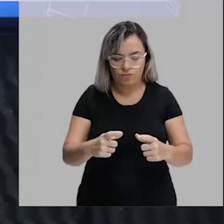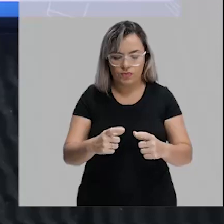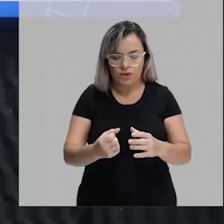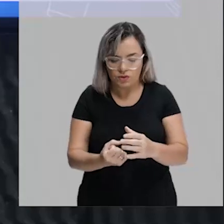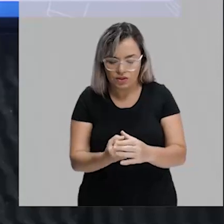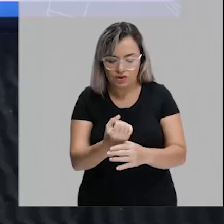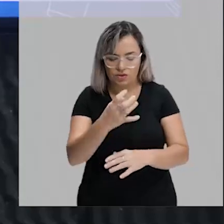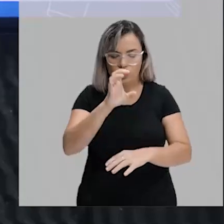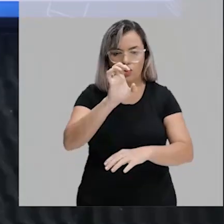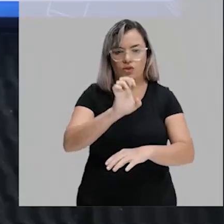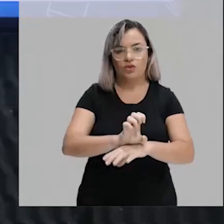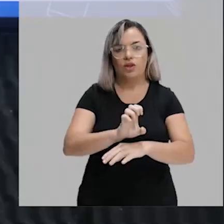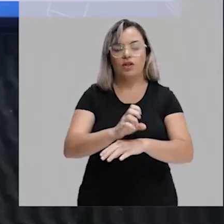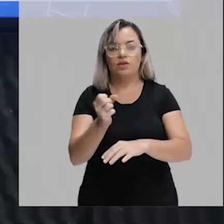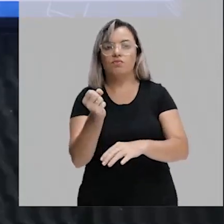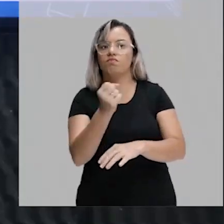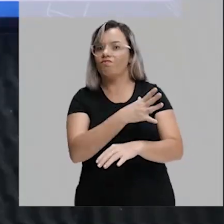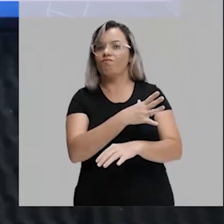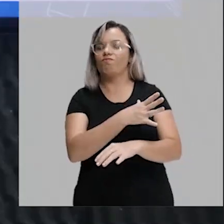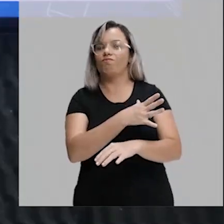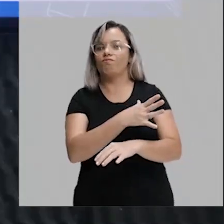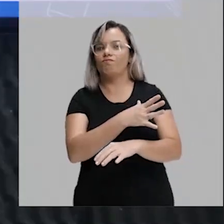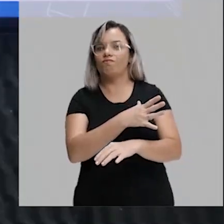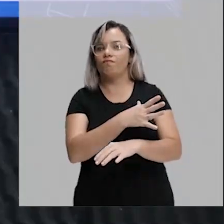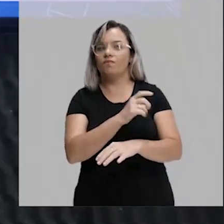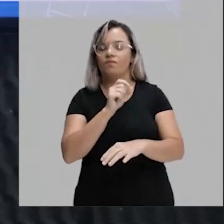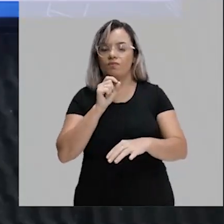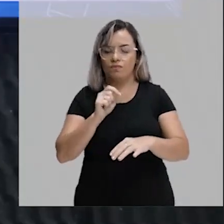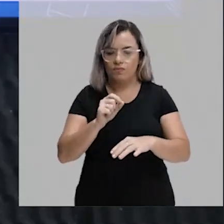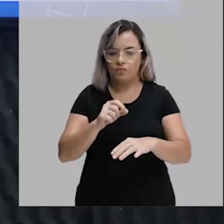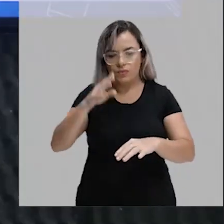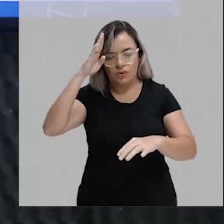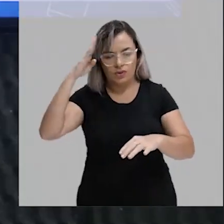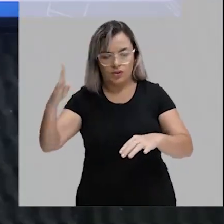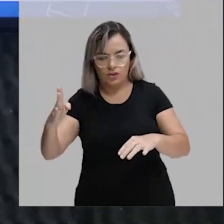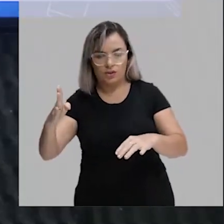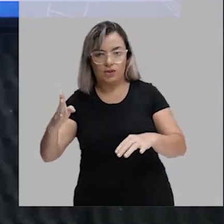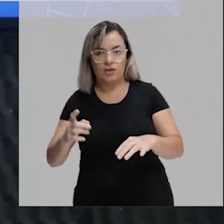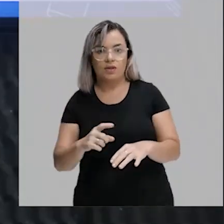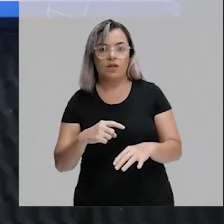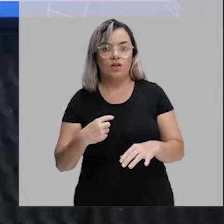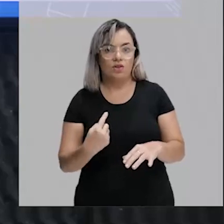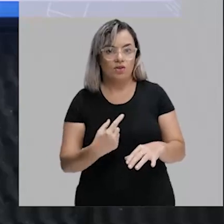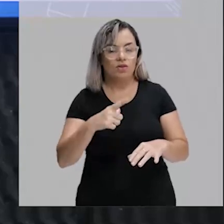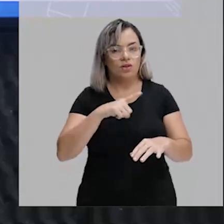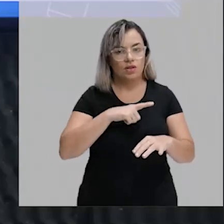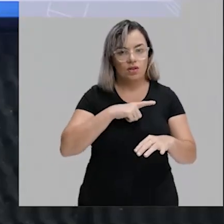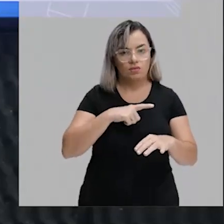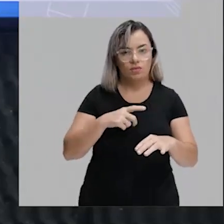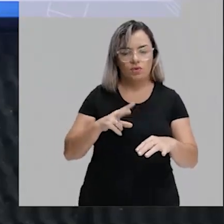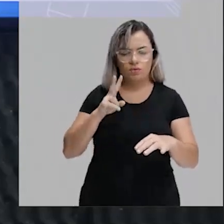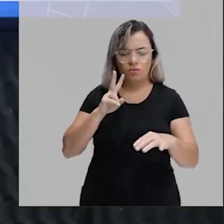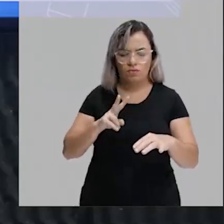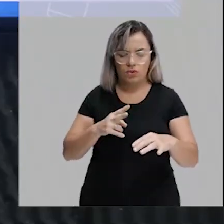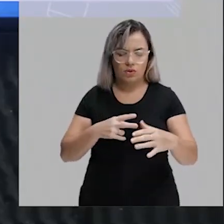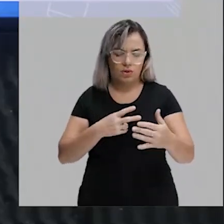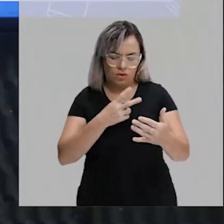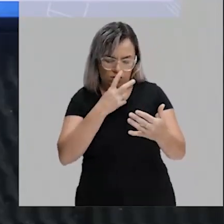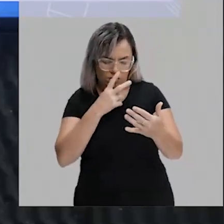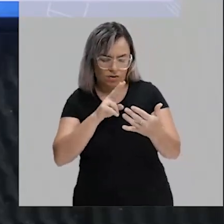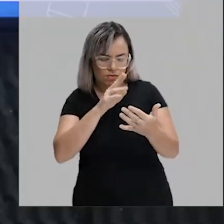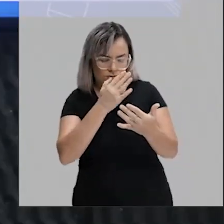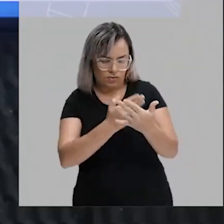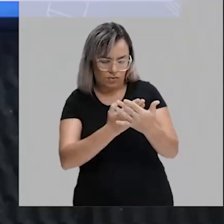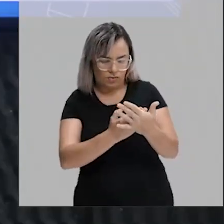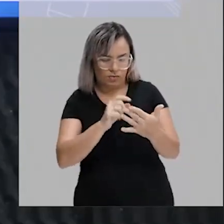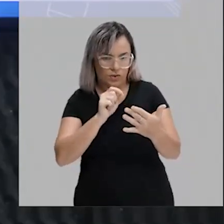Estado moderno, foi um fator decisivo. Mas nós temos que observar também a presença de outros fatores que teriam contribuído